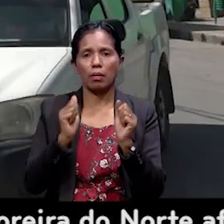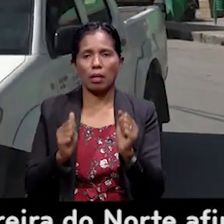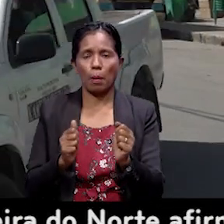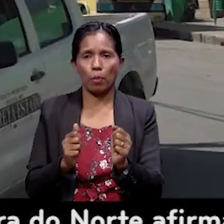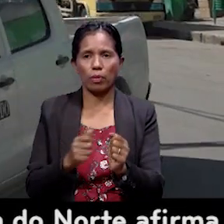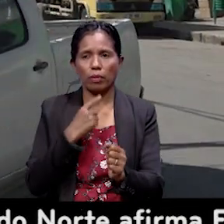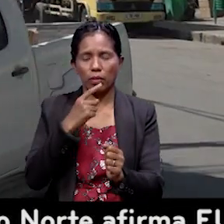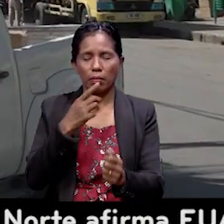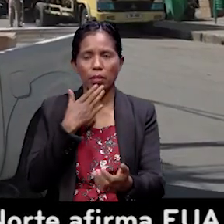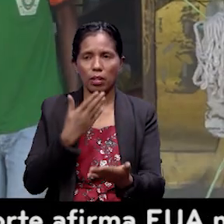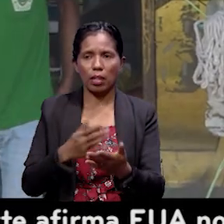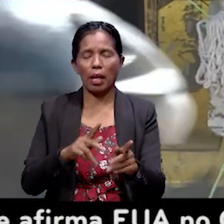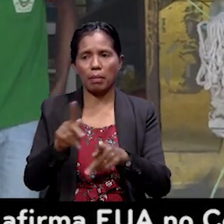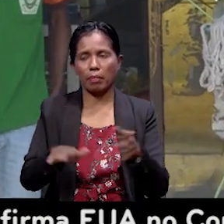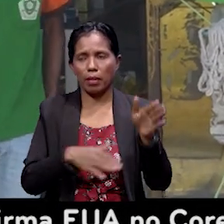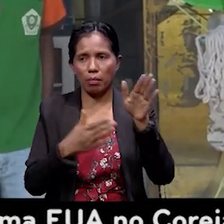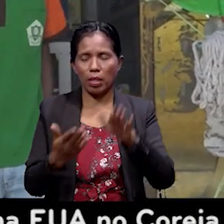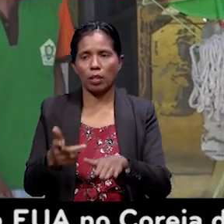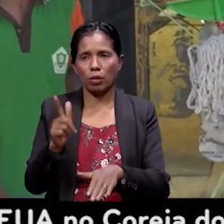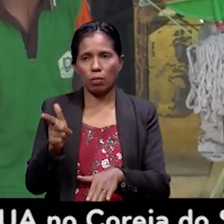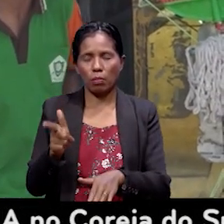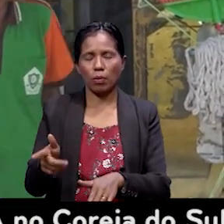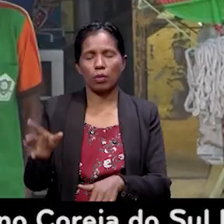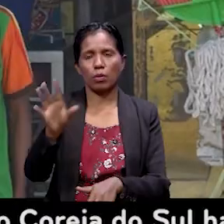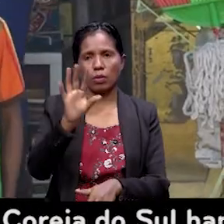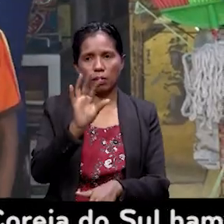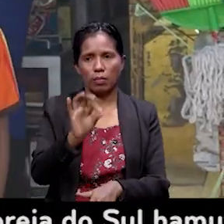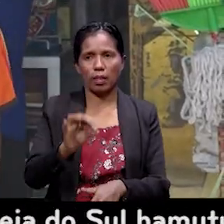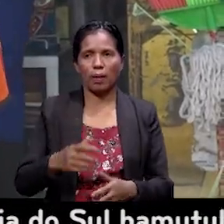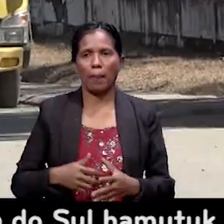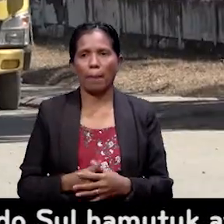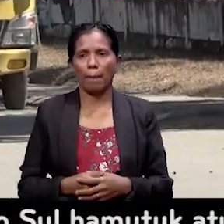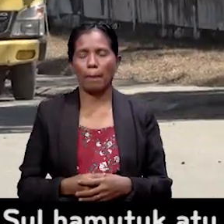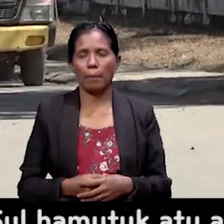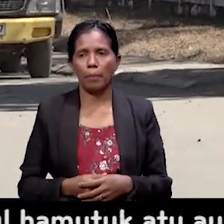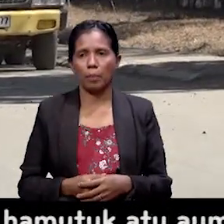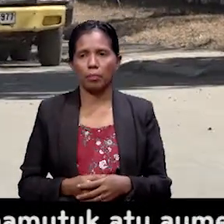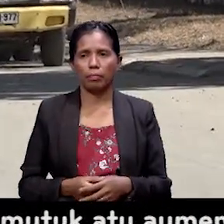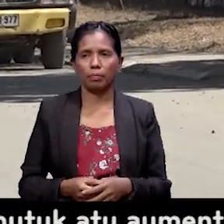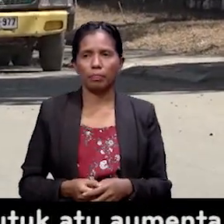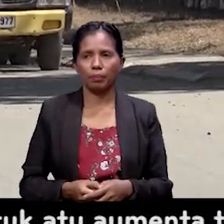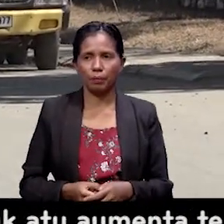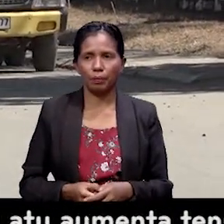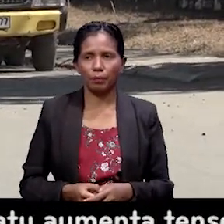resin, no caso mate ruanulo resincia. Leopoldina de Carvalho, Ferri Soares, GMN.